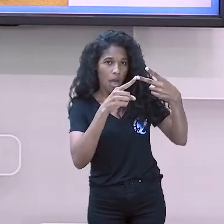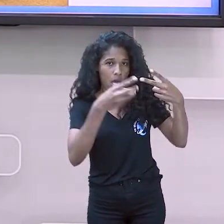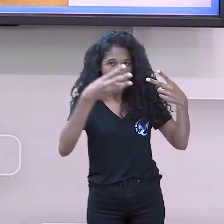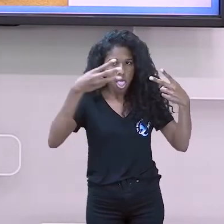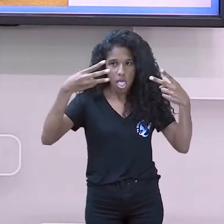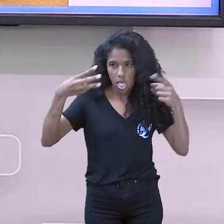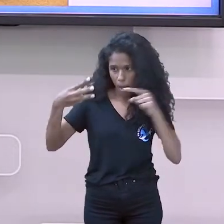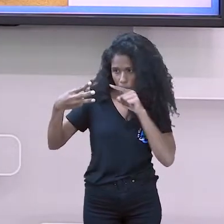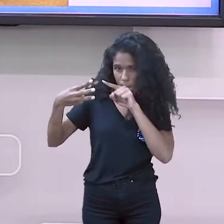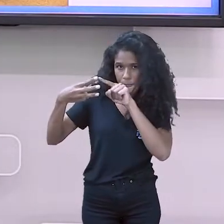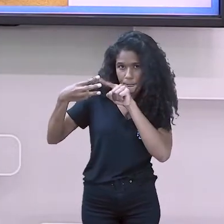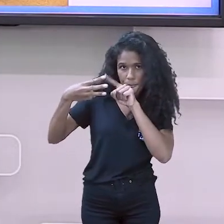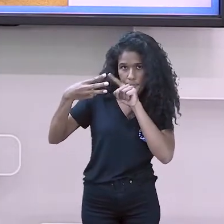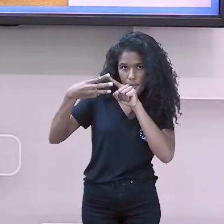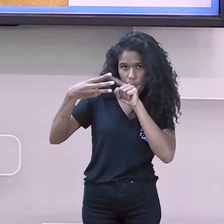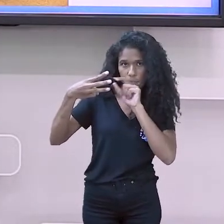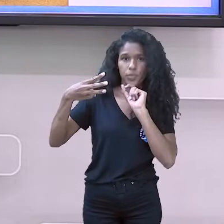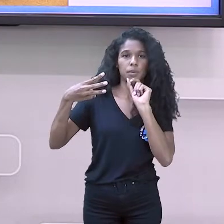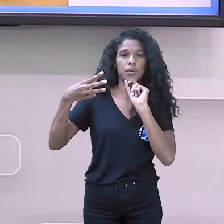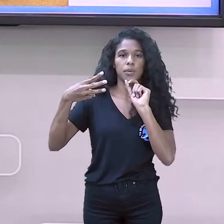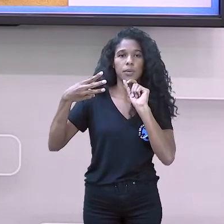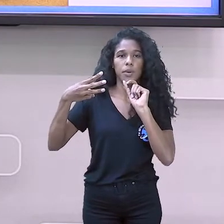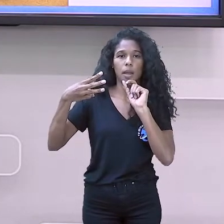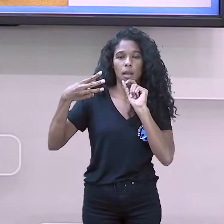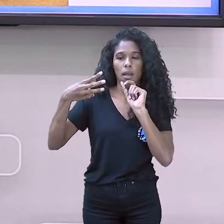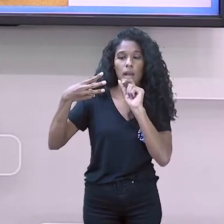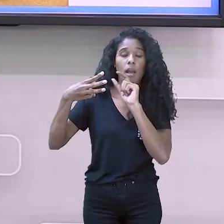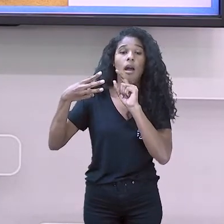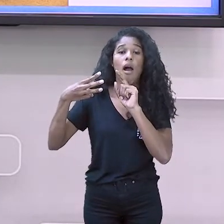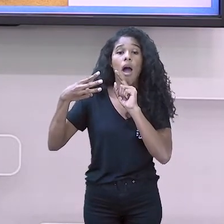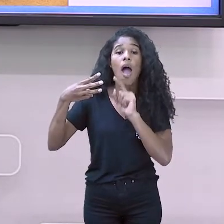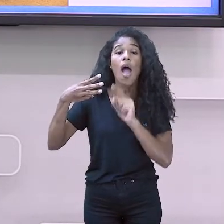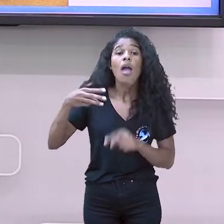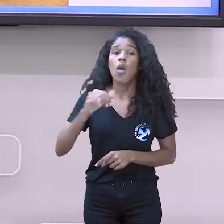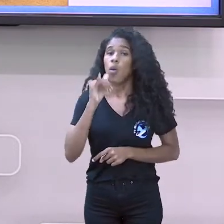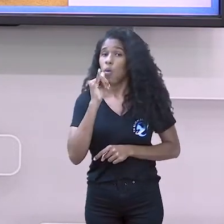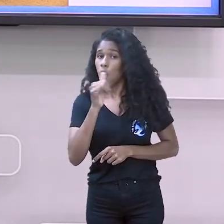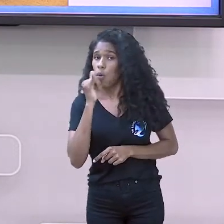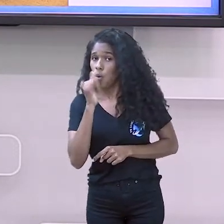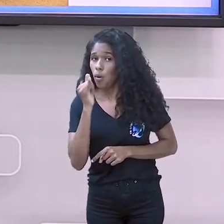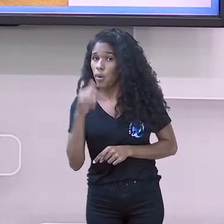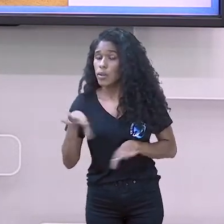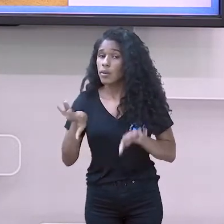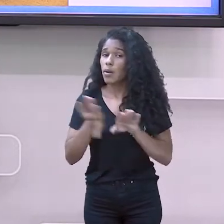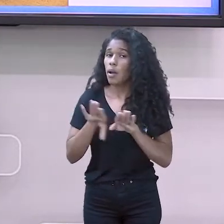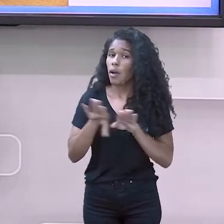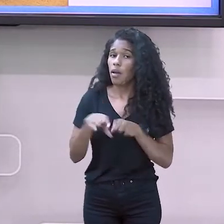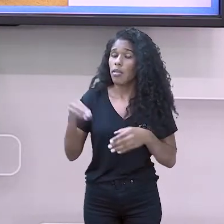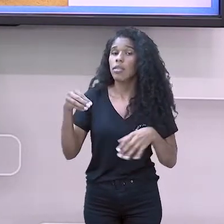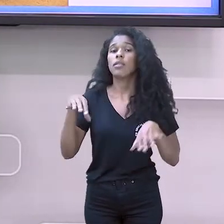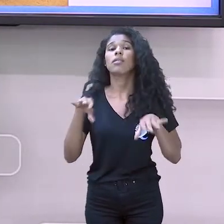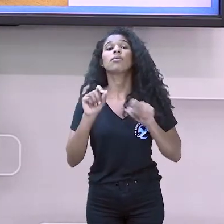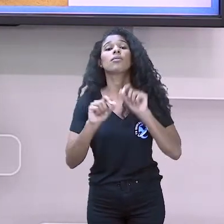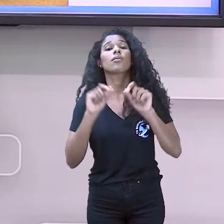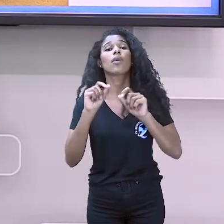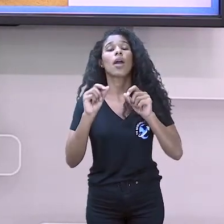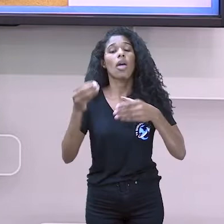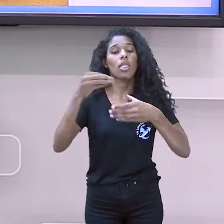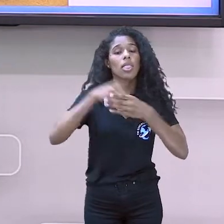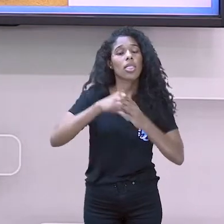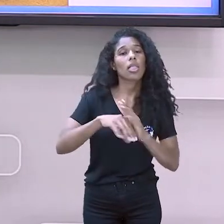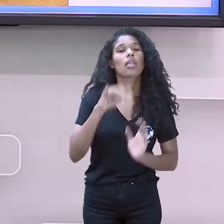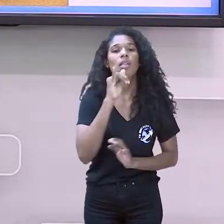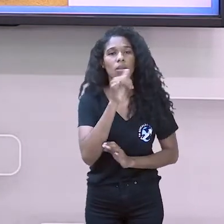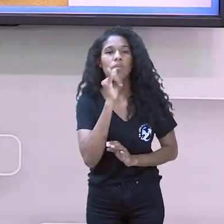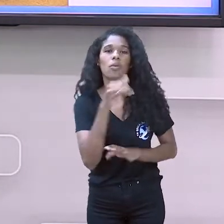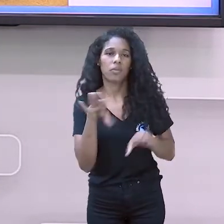que nós vamos conversar é o narrador personagem, que conta, narra a história, né? Ele é o próprio